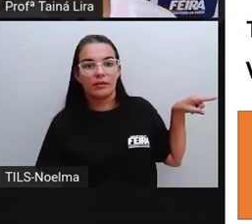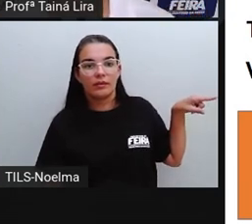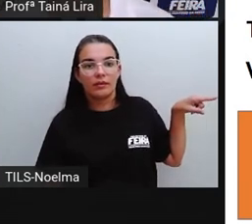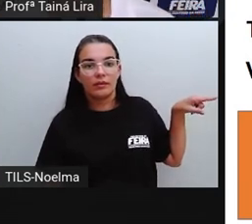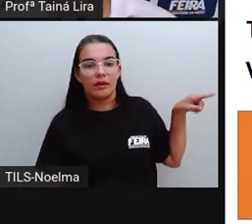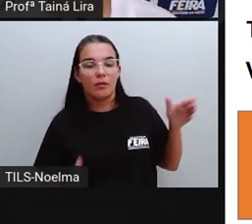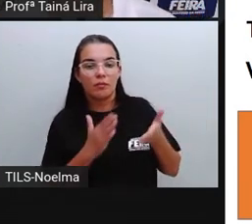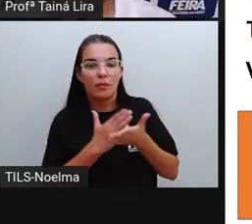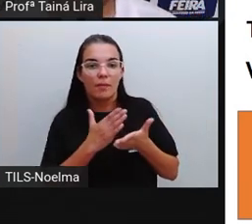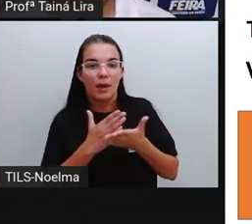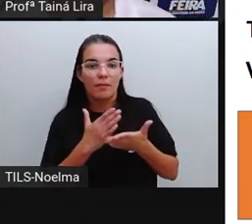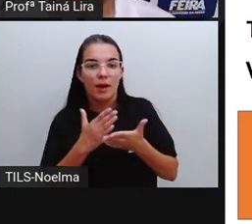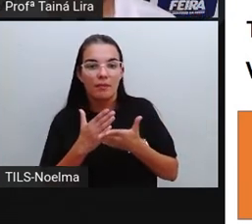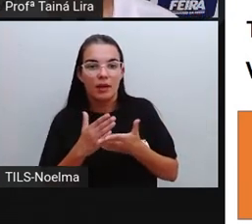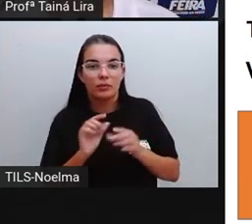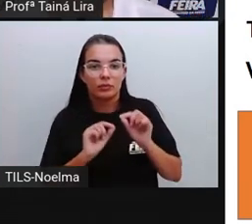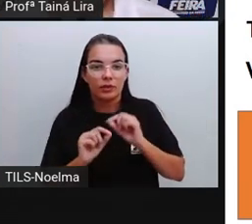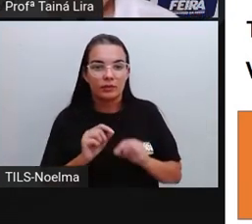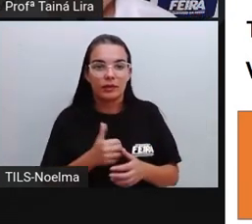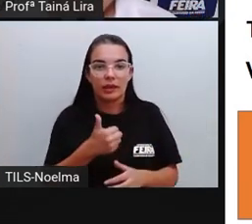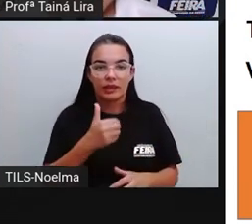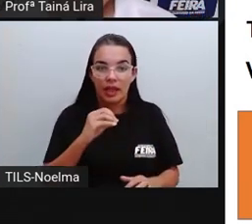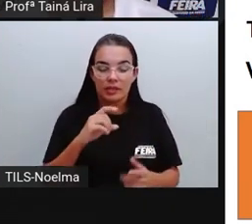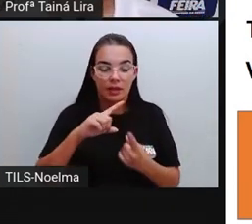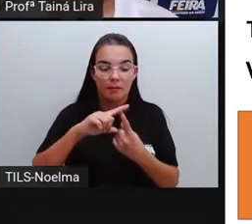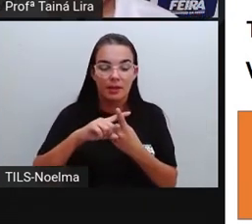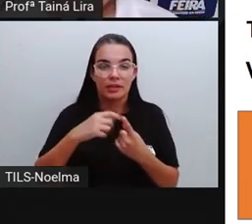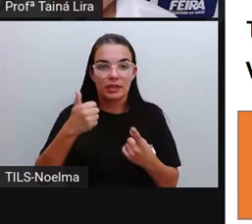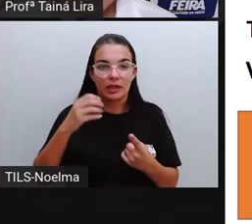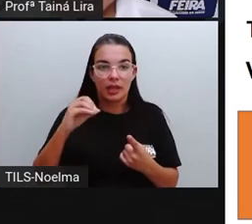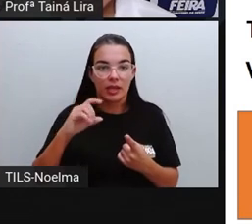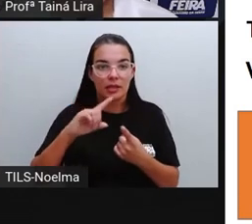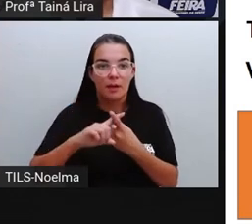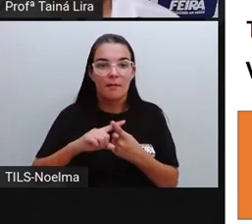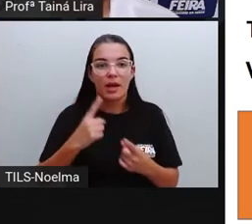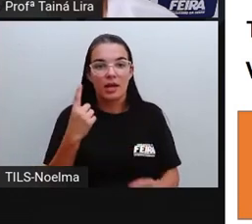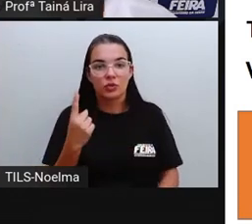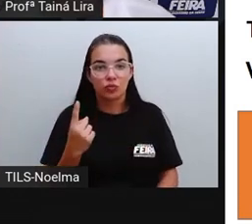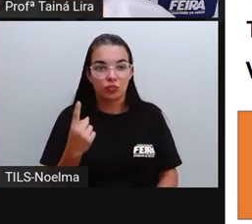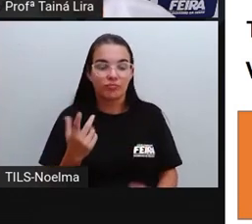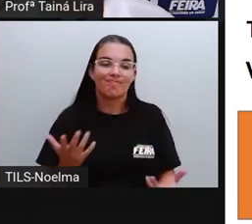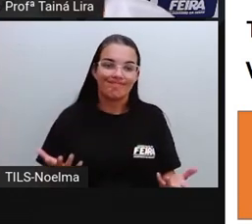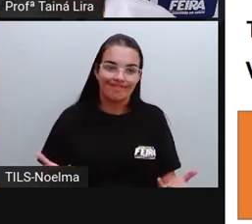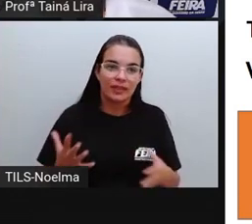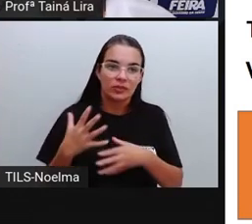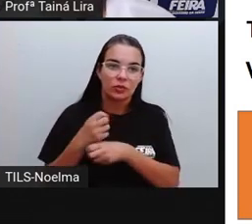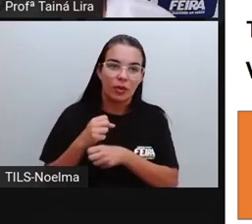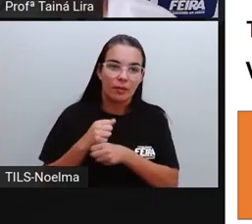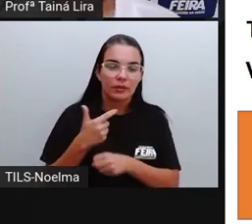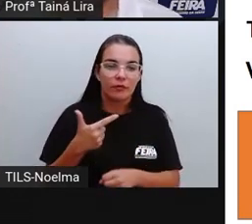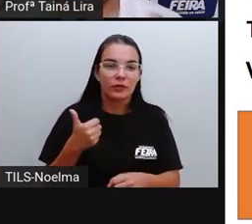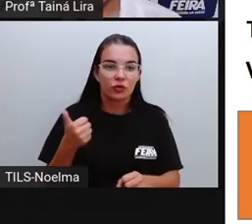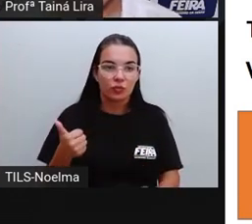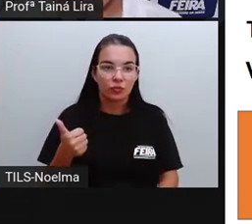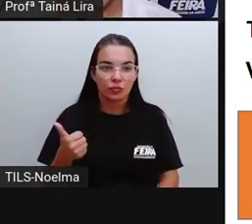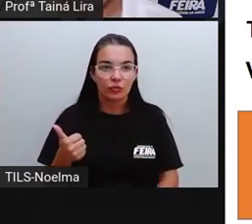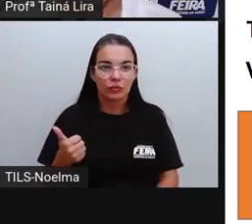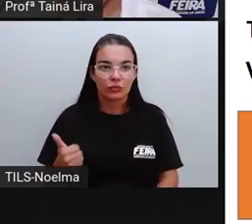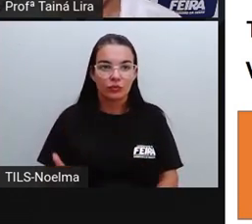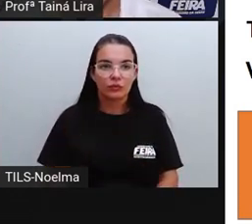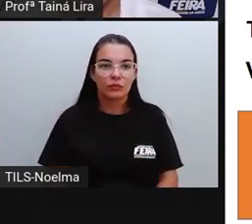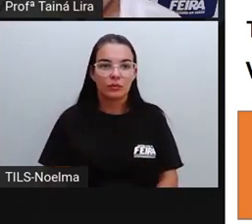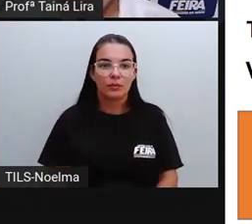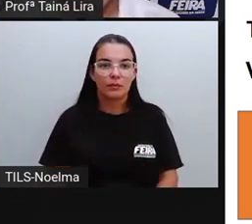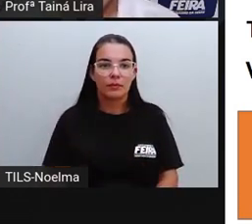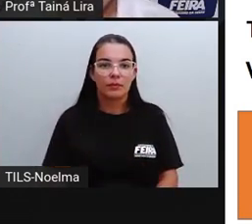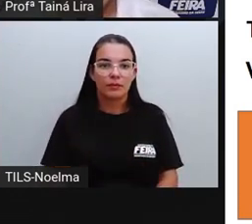que a Pró fez essa decomposição? 10 mais 10 mais 1, tá? Eu separei aqui, ó, em